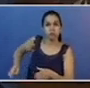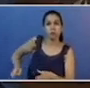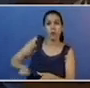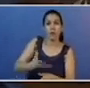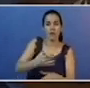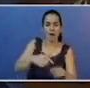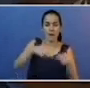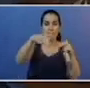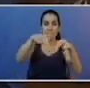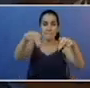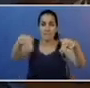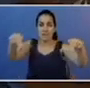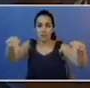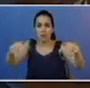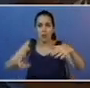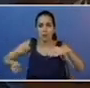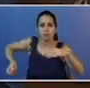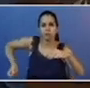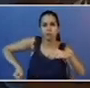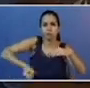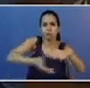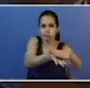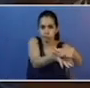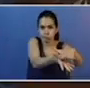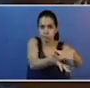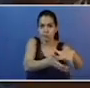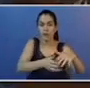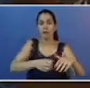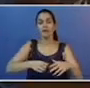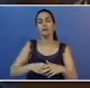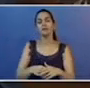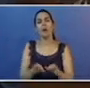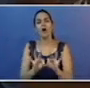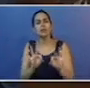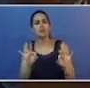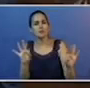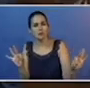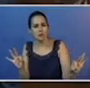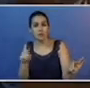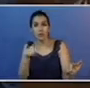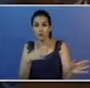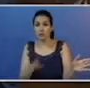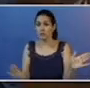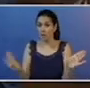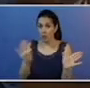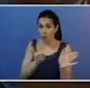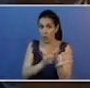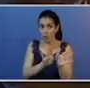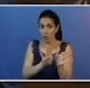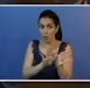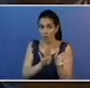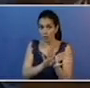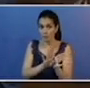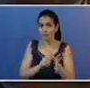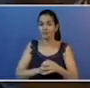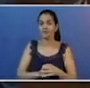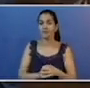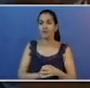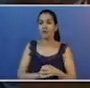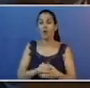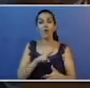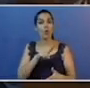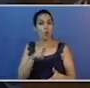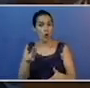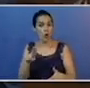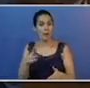tentamos derrubar os pinos. Então, aquela distância onde você joga e acerta um determinado alvo, que no caso são os pinos, é considerado